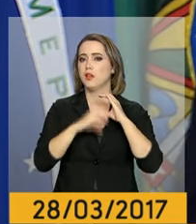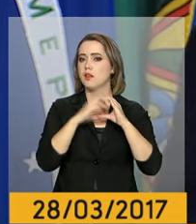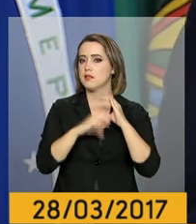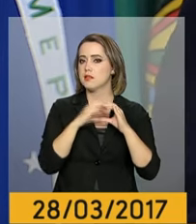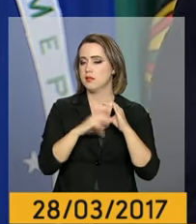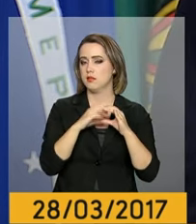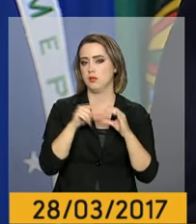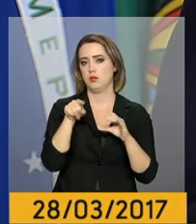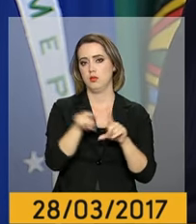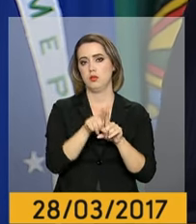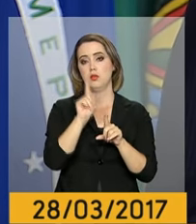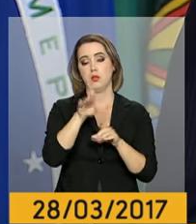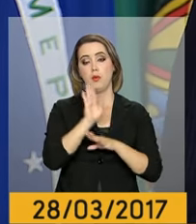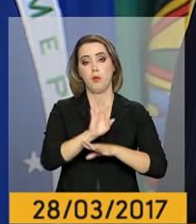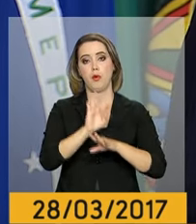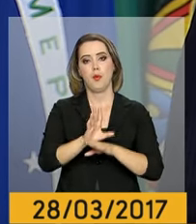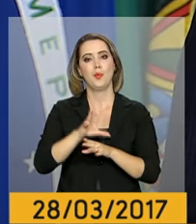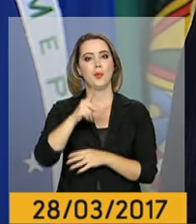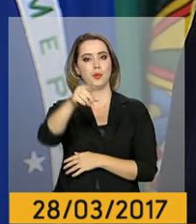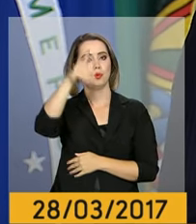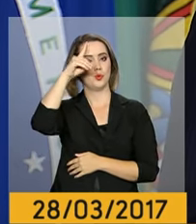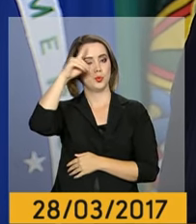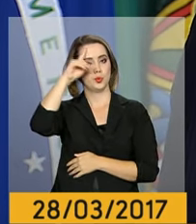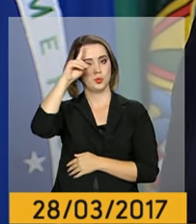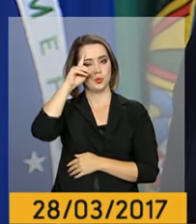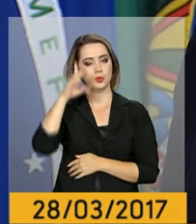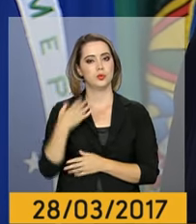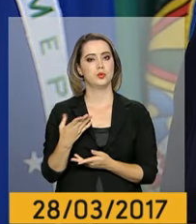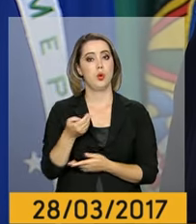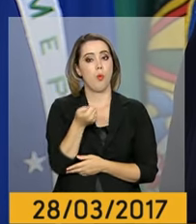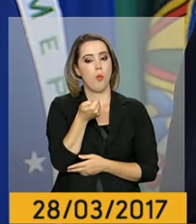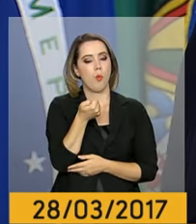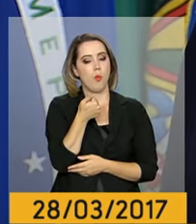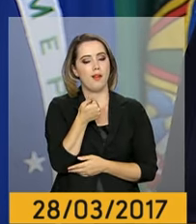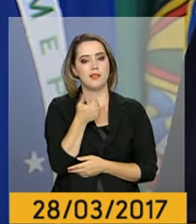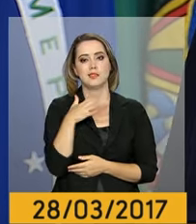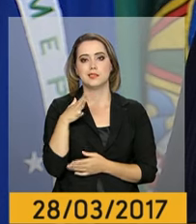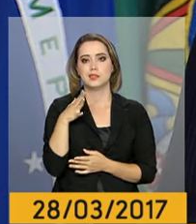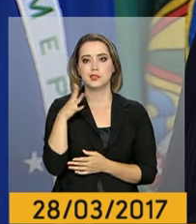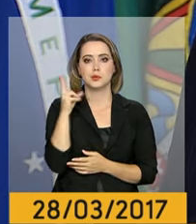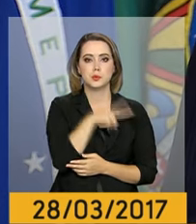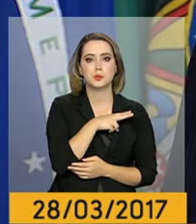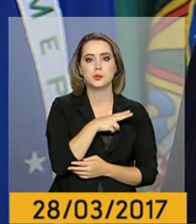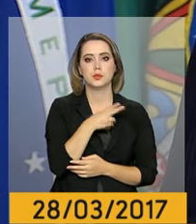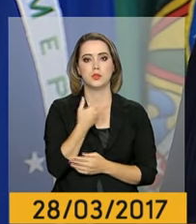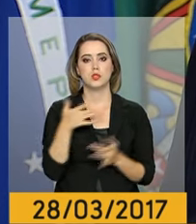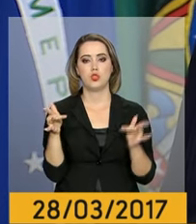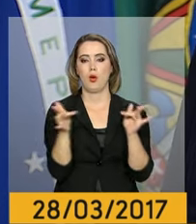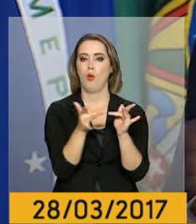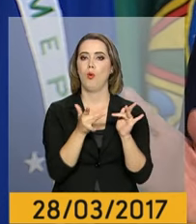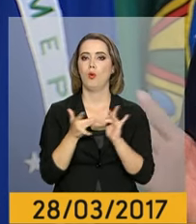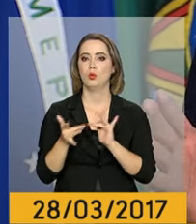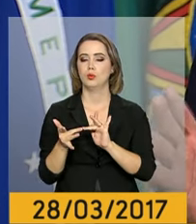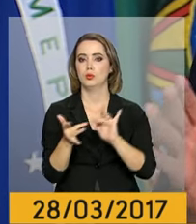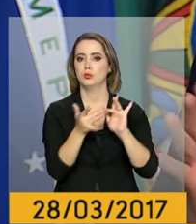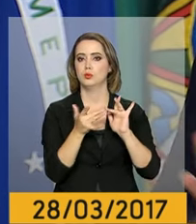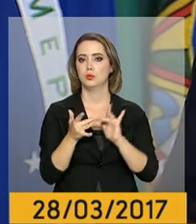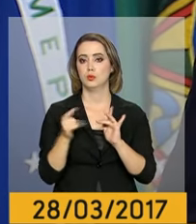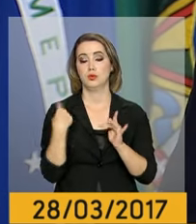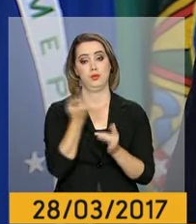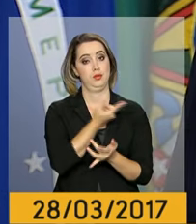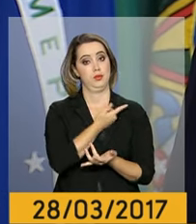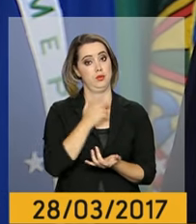expressivo dia a dia quase instantâneo quando estiverem de acordo com a aquilo que